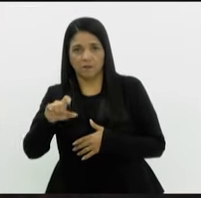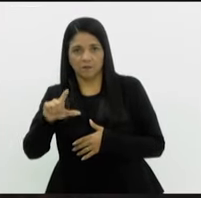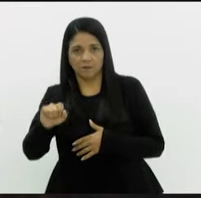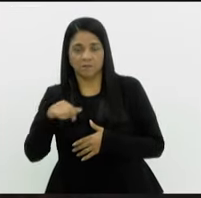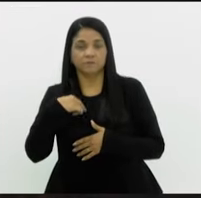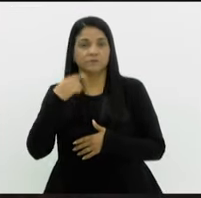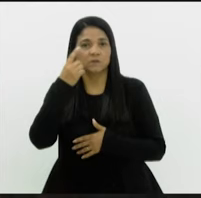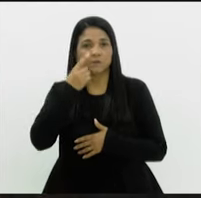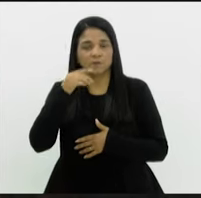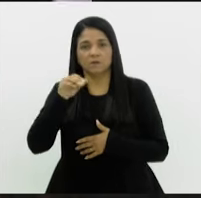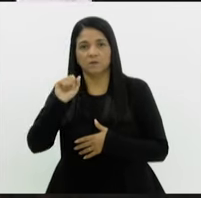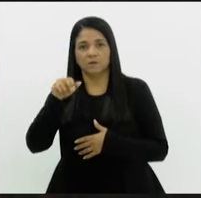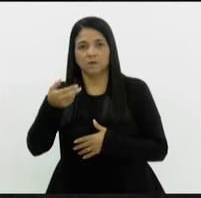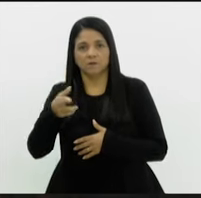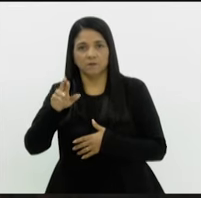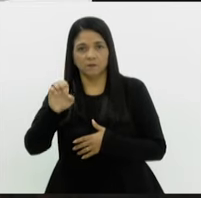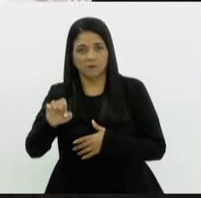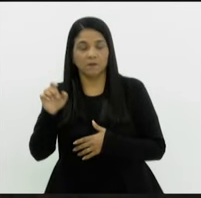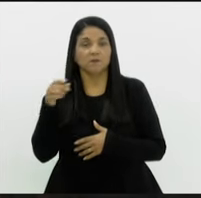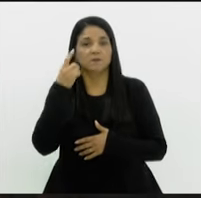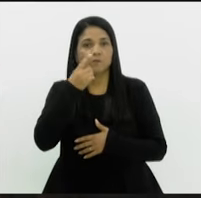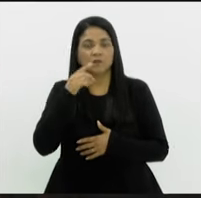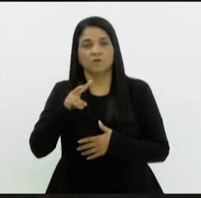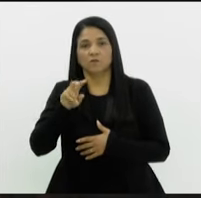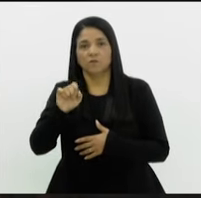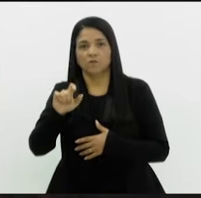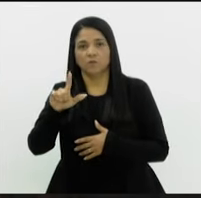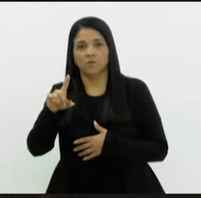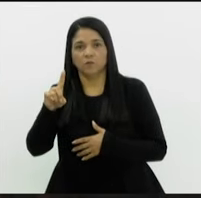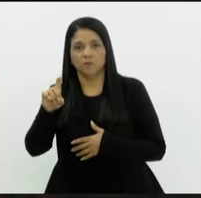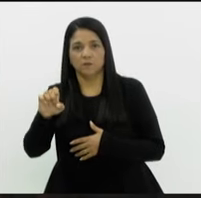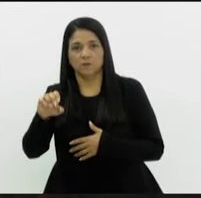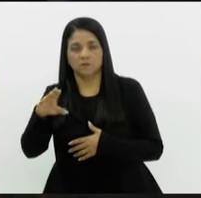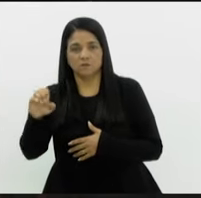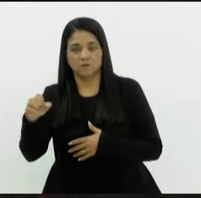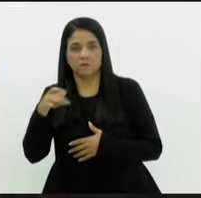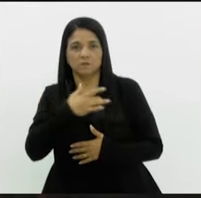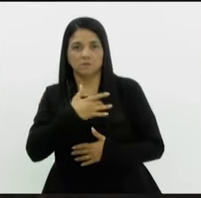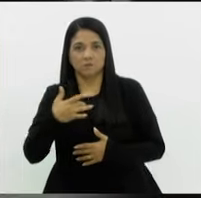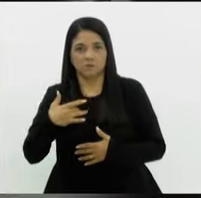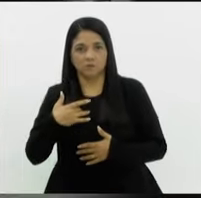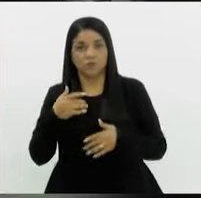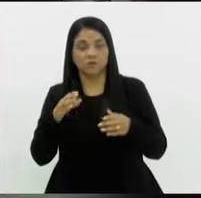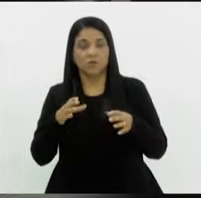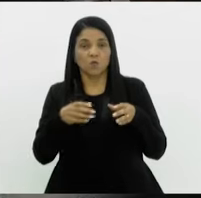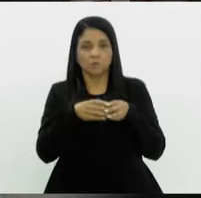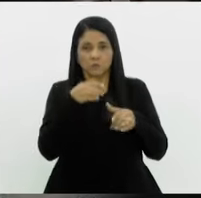Deputado André Correia. Deputado Valdeci da Saúde, por favor. Comissão de Trabalho.